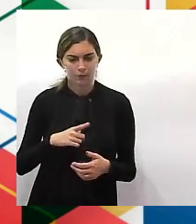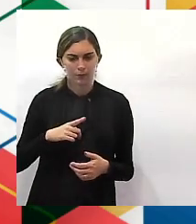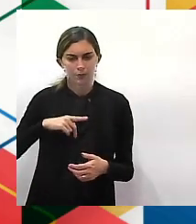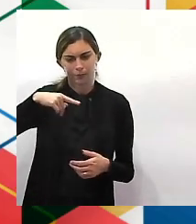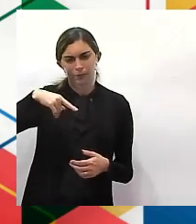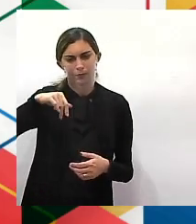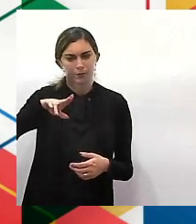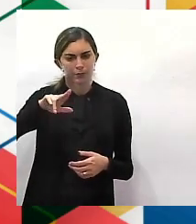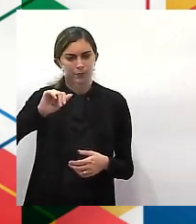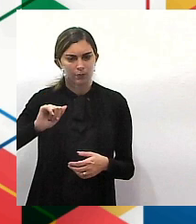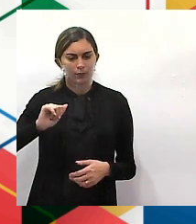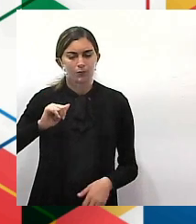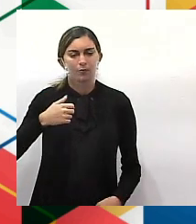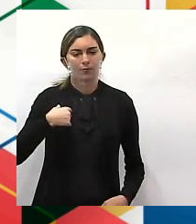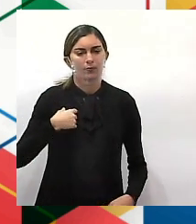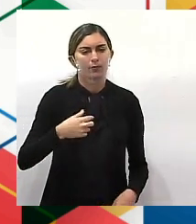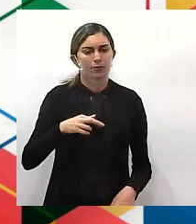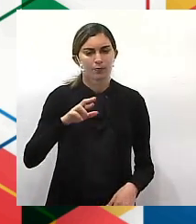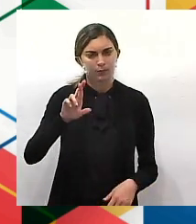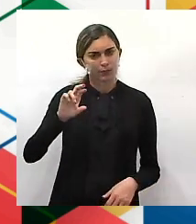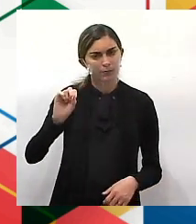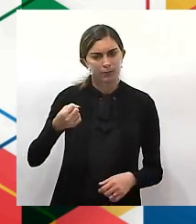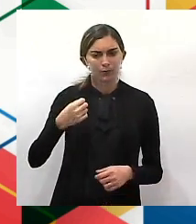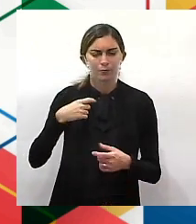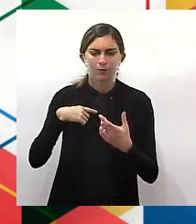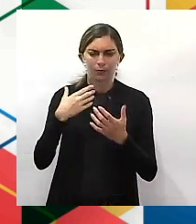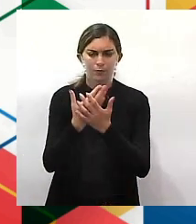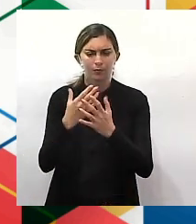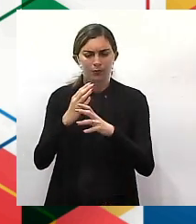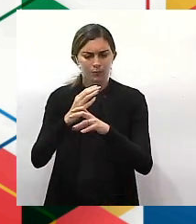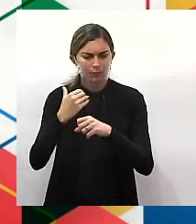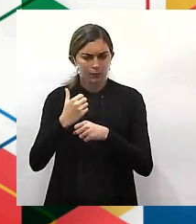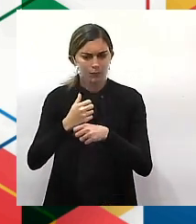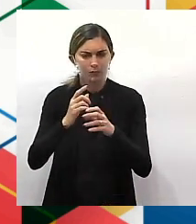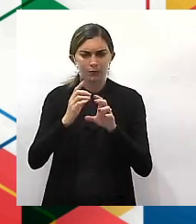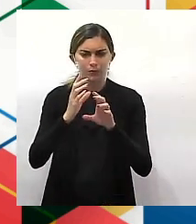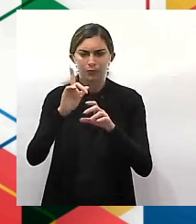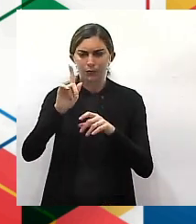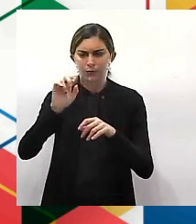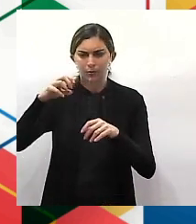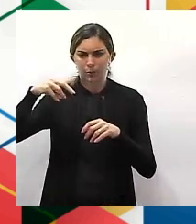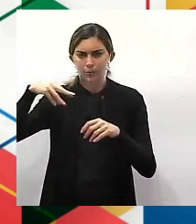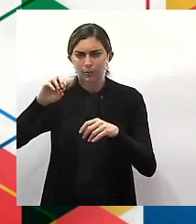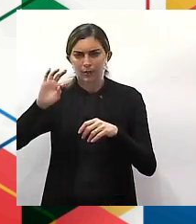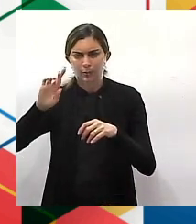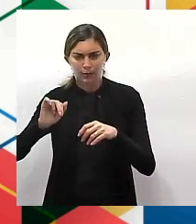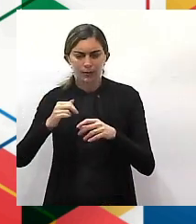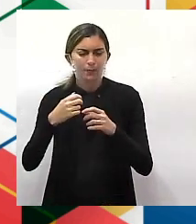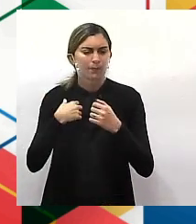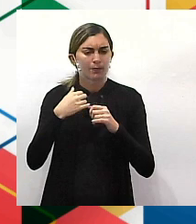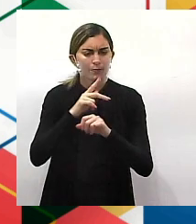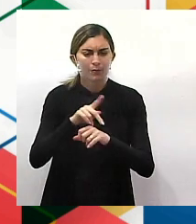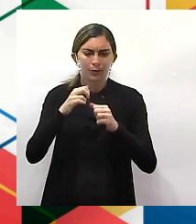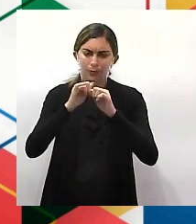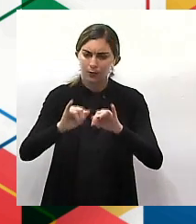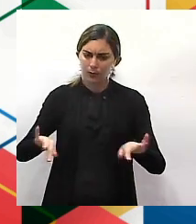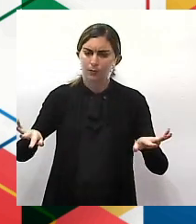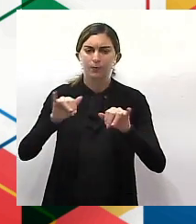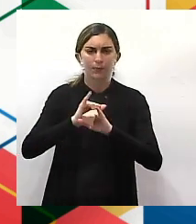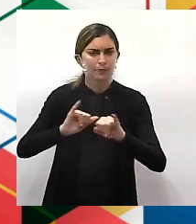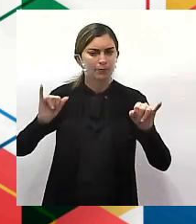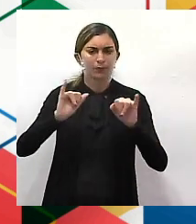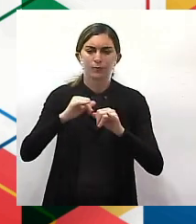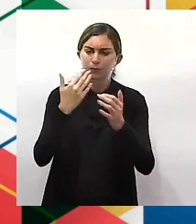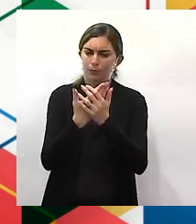Rio Grande do Sul. Diz, em uma aula de geometria analítica, o professor salientava a importância do estudo dos triângulos